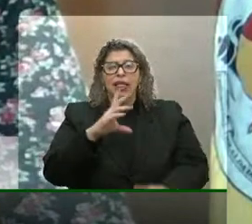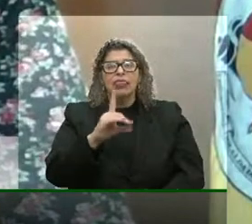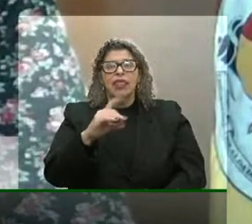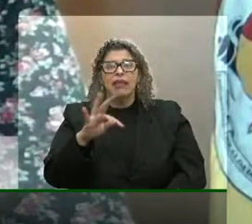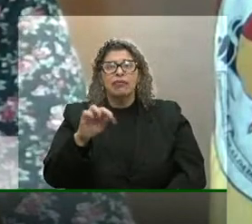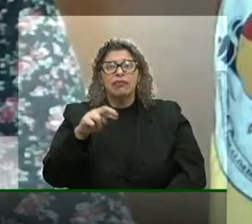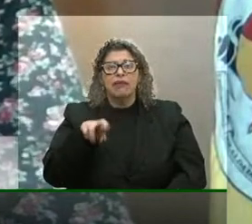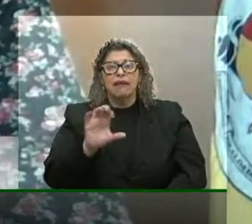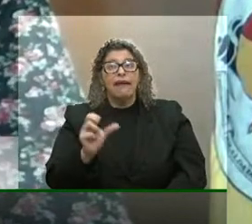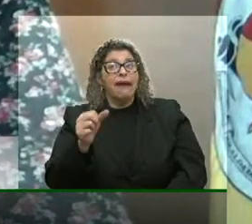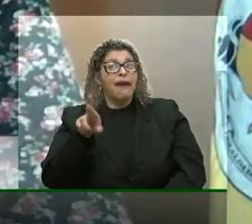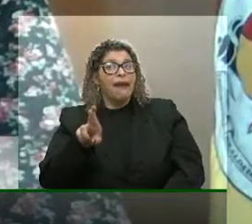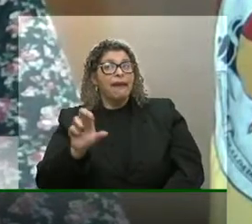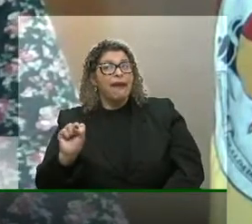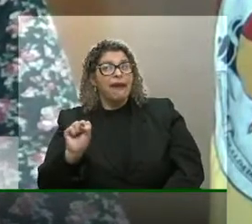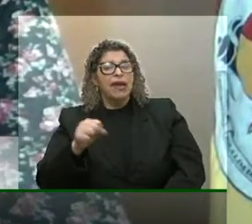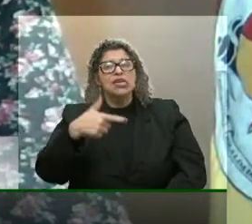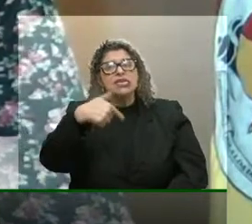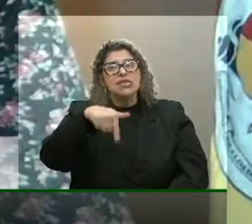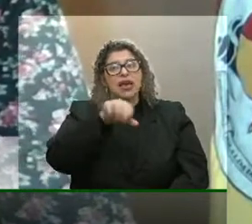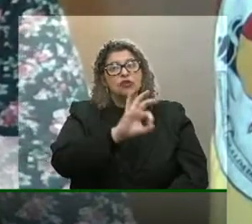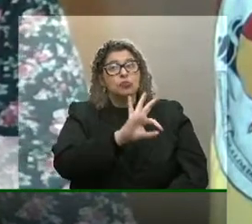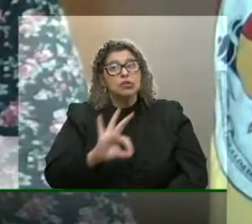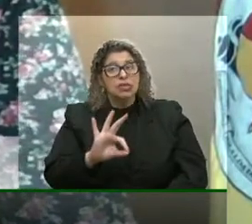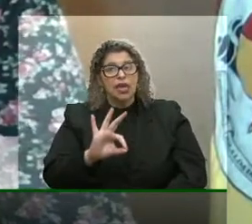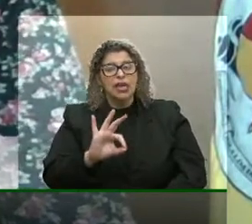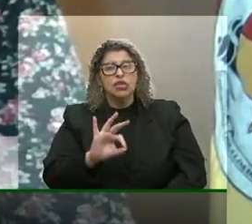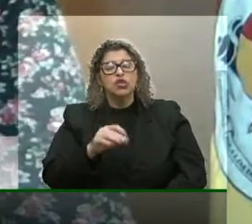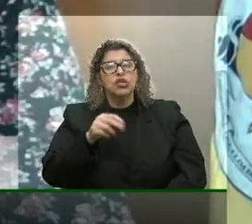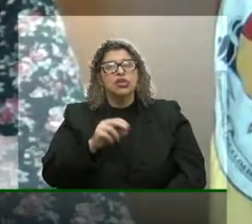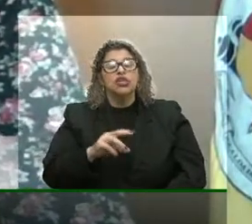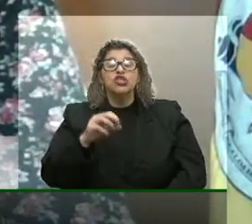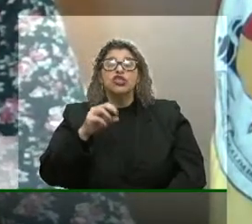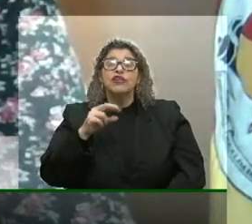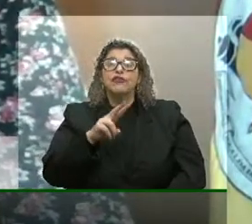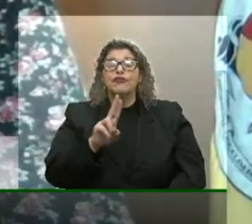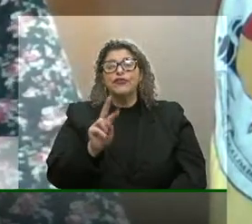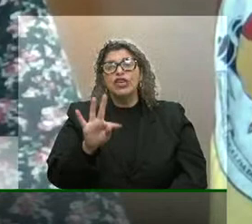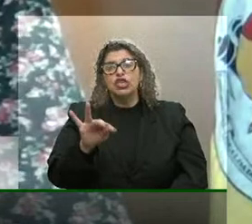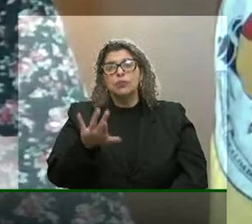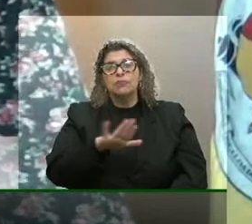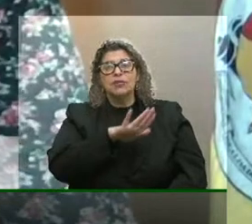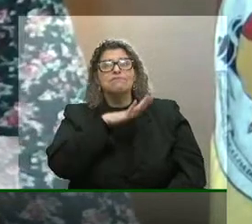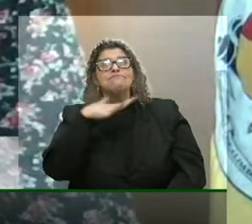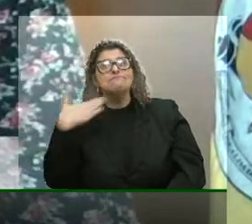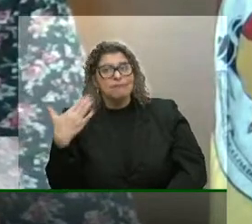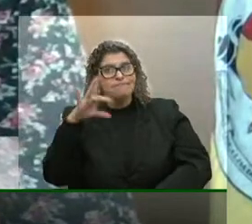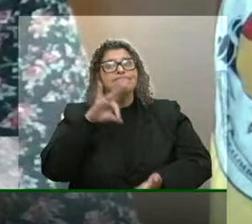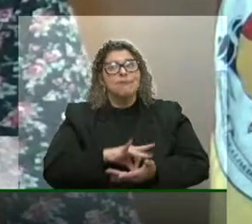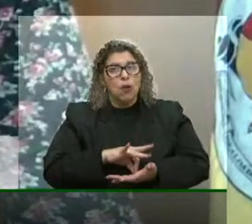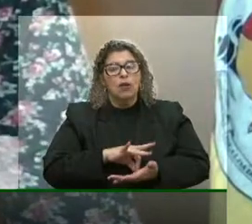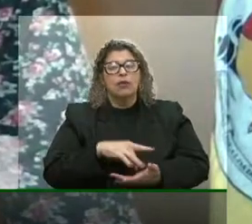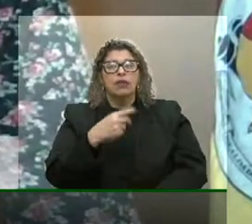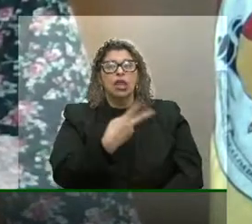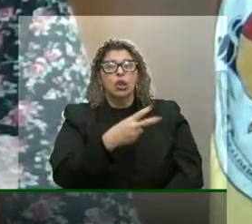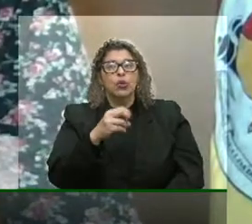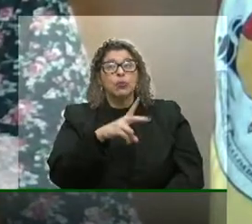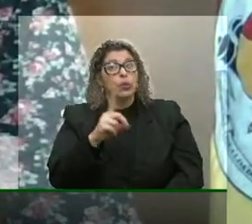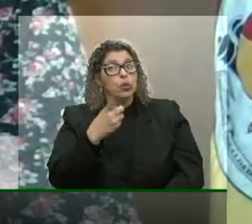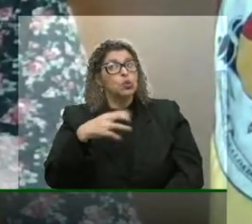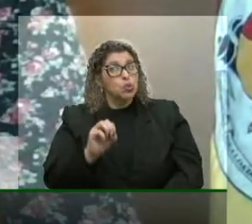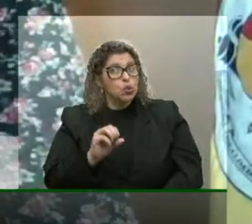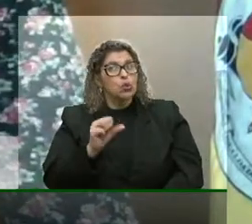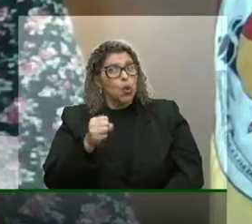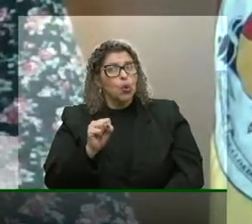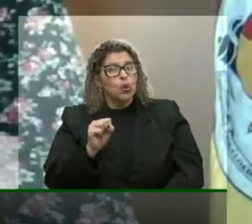DETRAN-RS, diminuímos em 7% o número de vítimas fatais em relação ao ano anterior, o que por si só